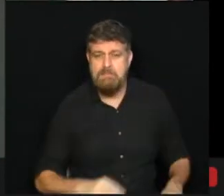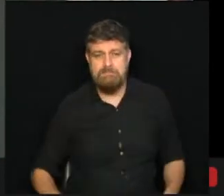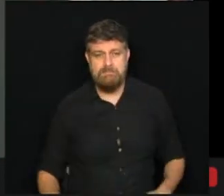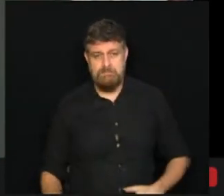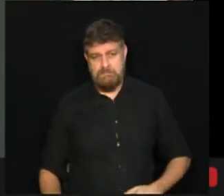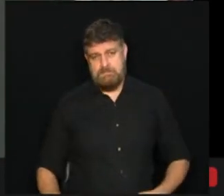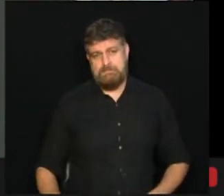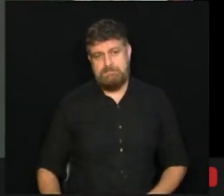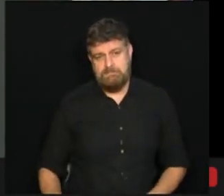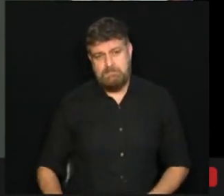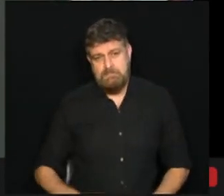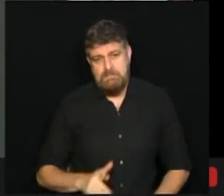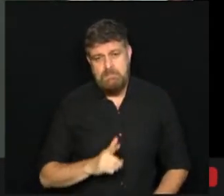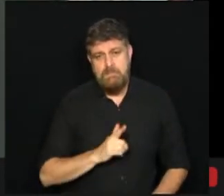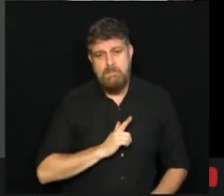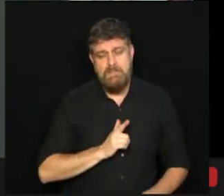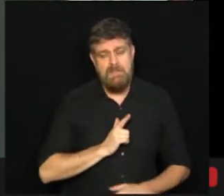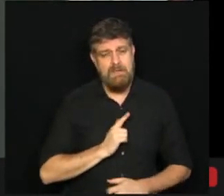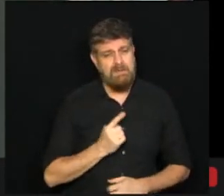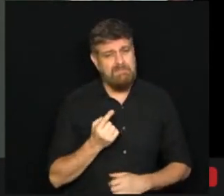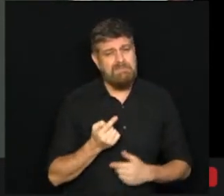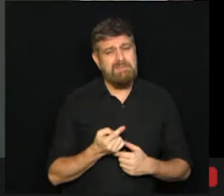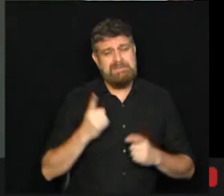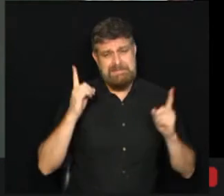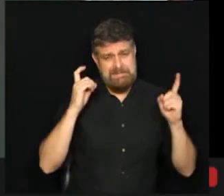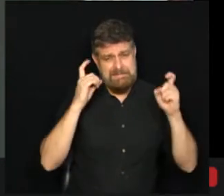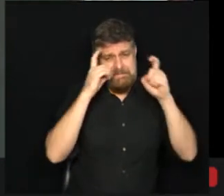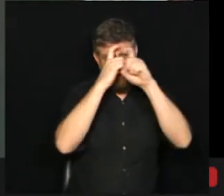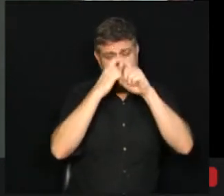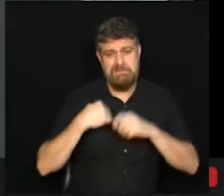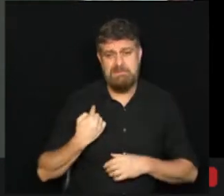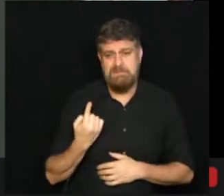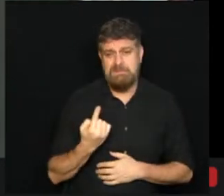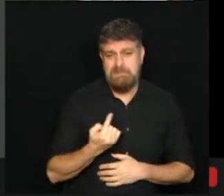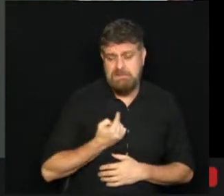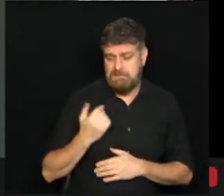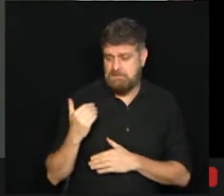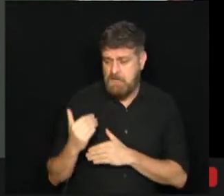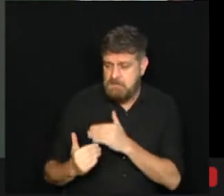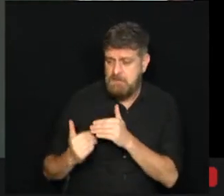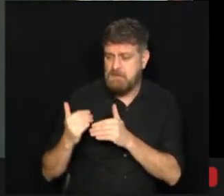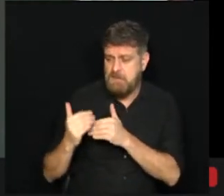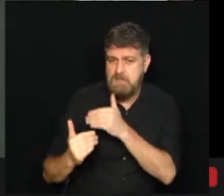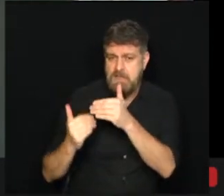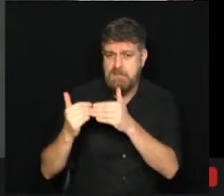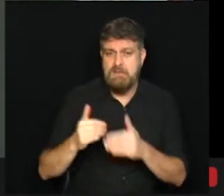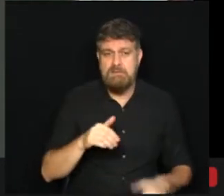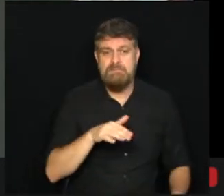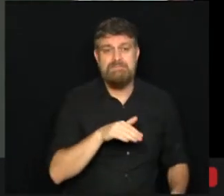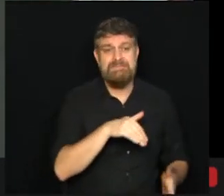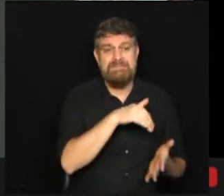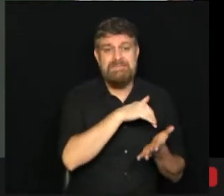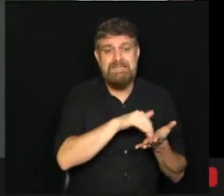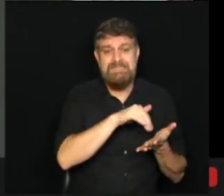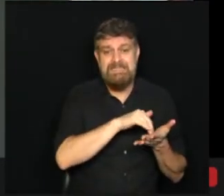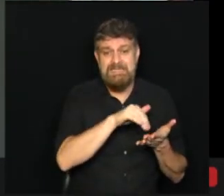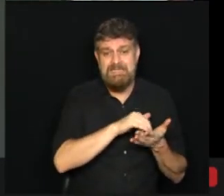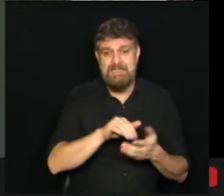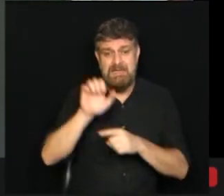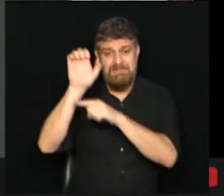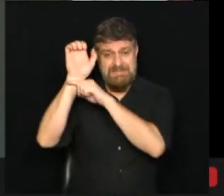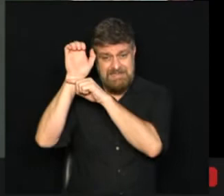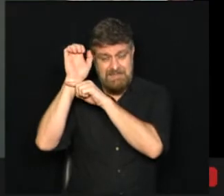há uma grande dificuldade de nós conseguirmos avançar com o diálogo no âmbito da Secretaria Estadual de